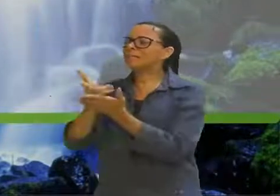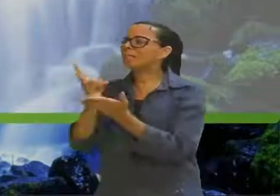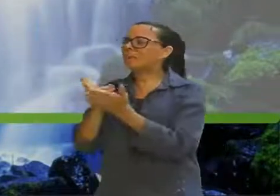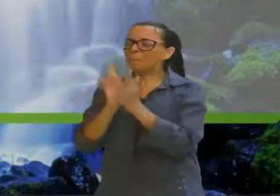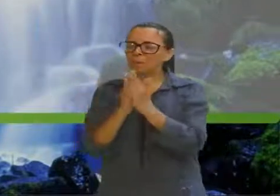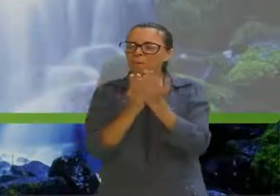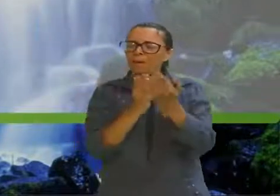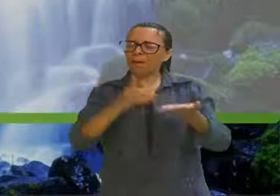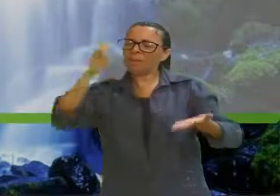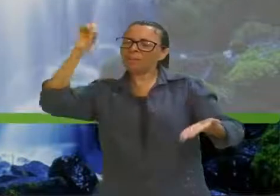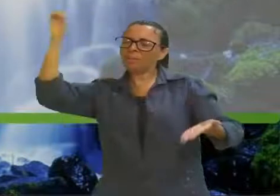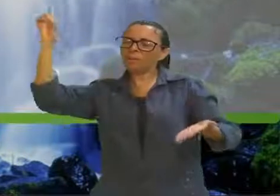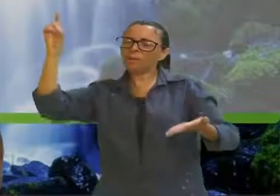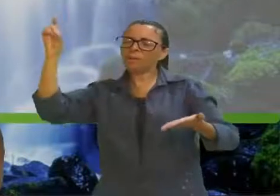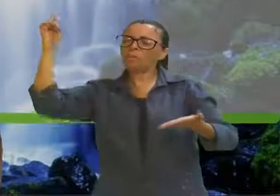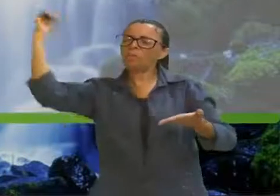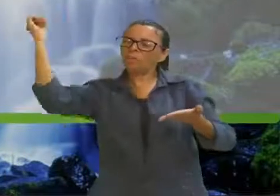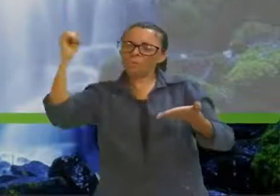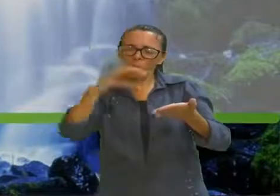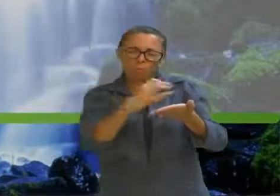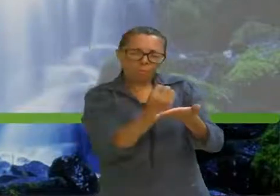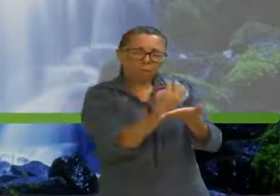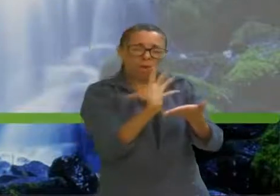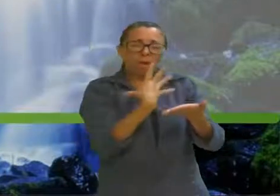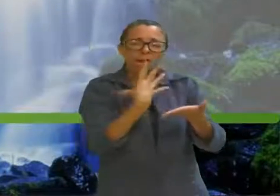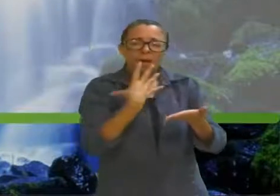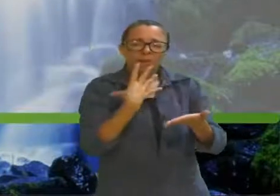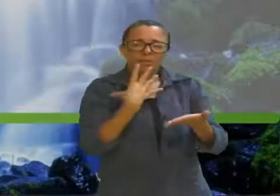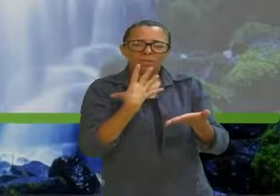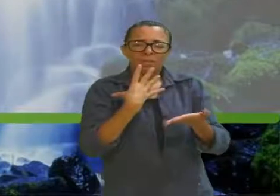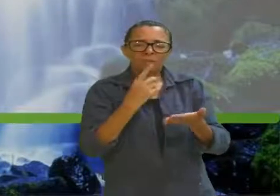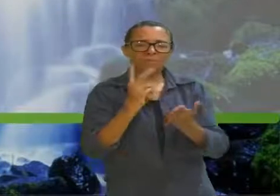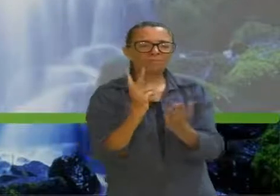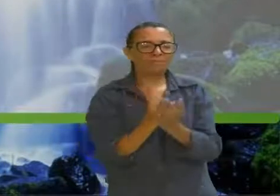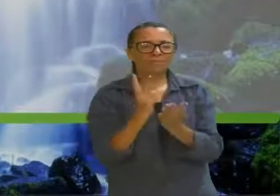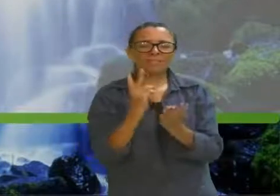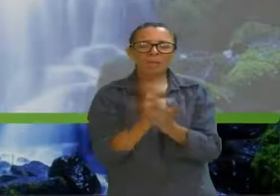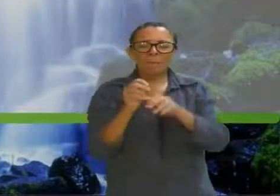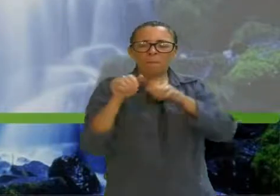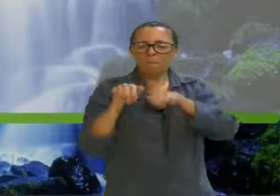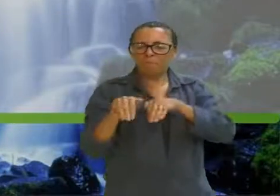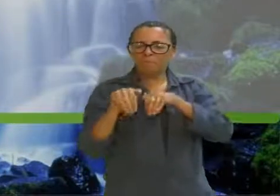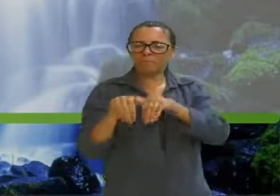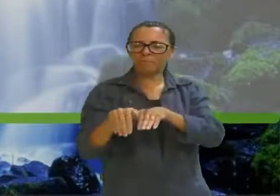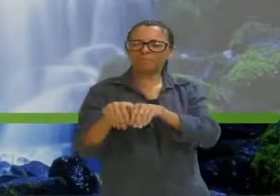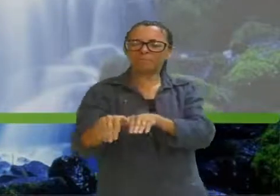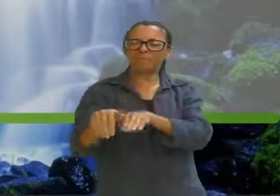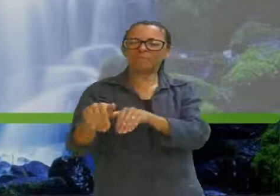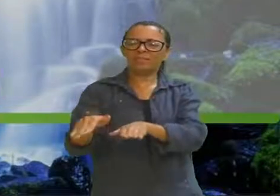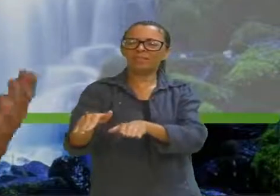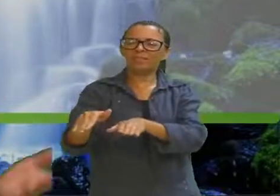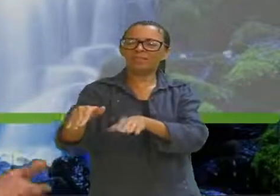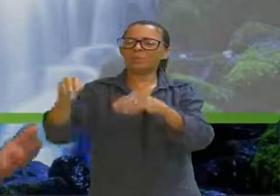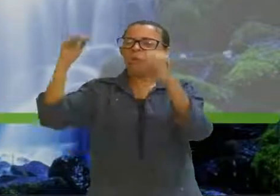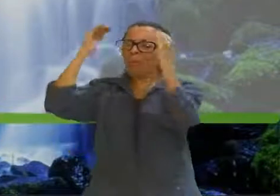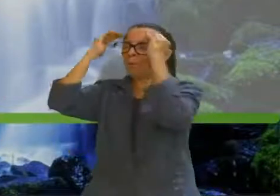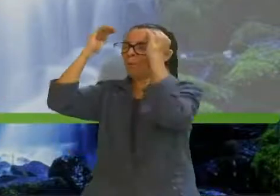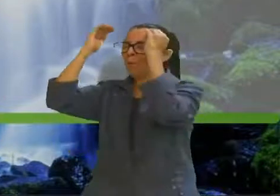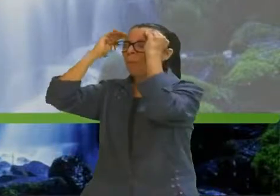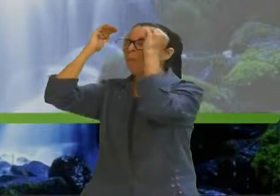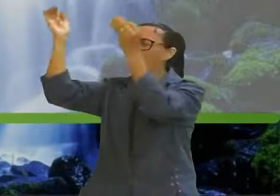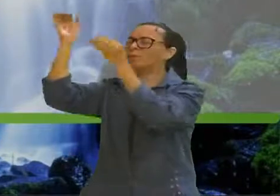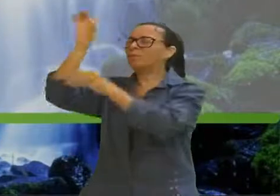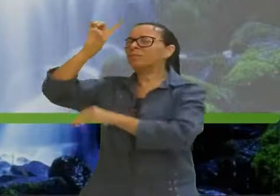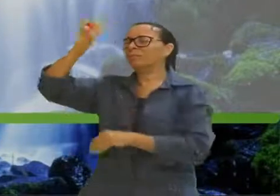cada momento, para que a gente venha marchar na obediência àquilo que o Senhor quer que nós